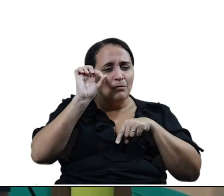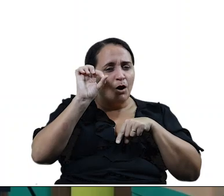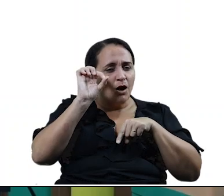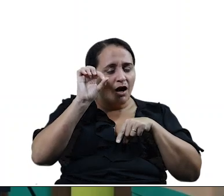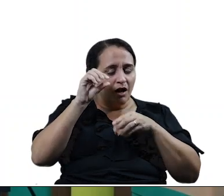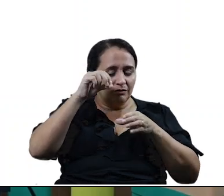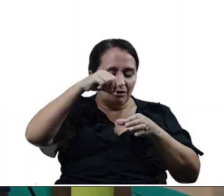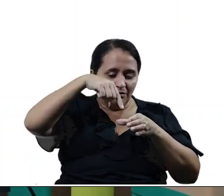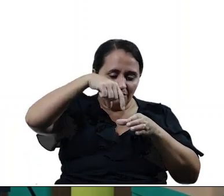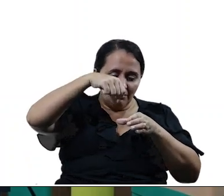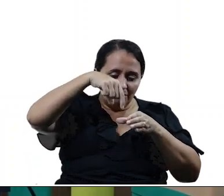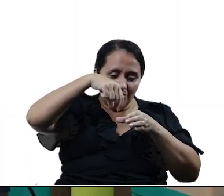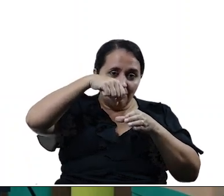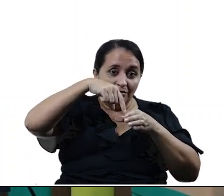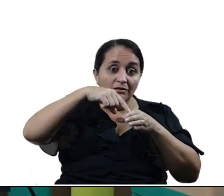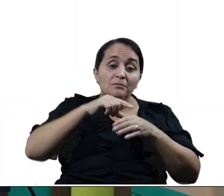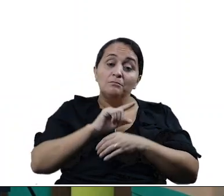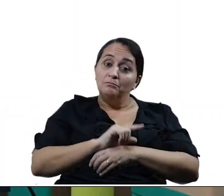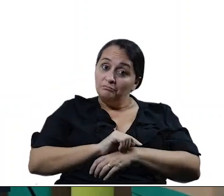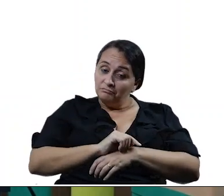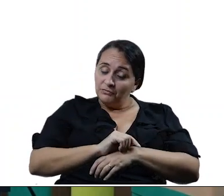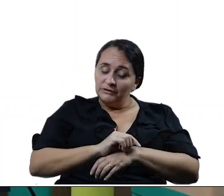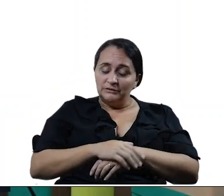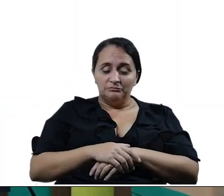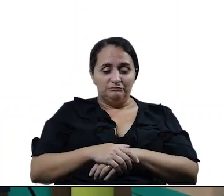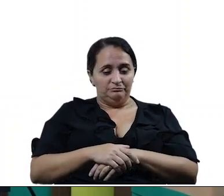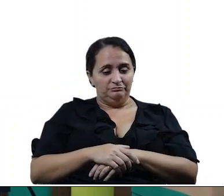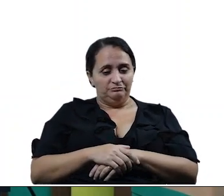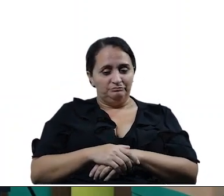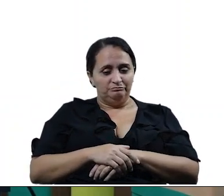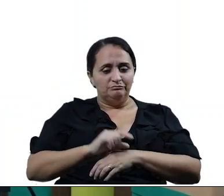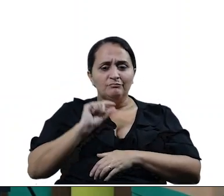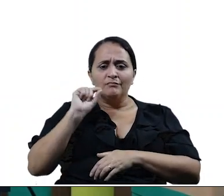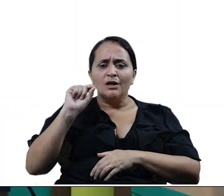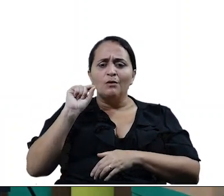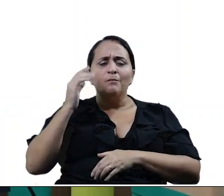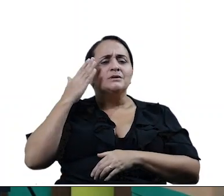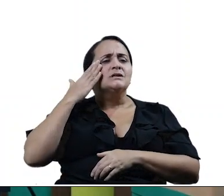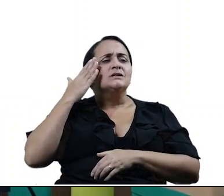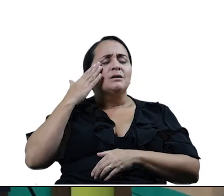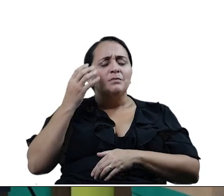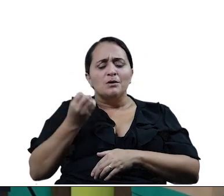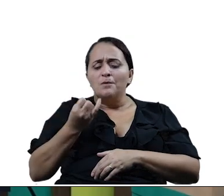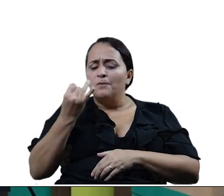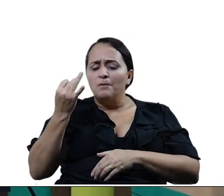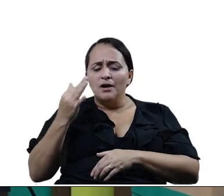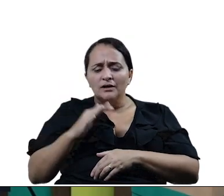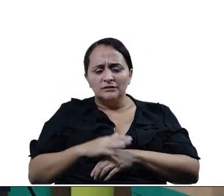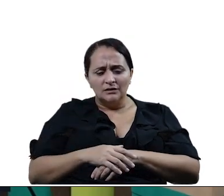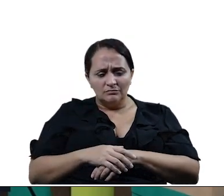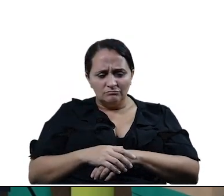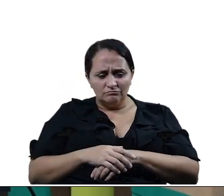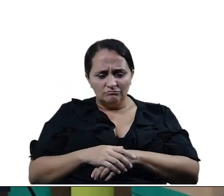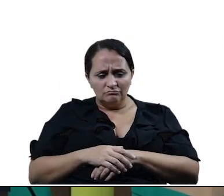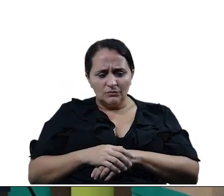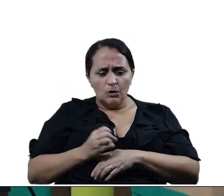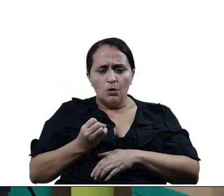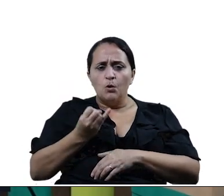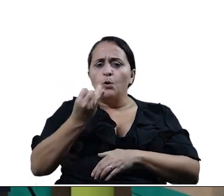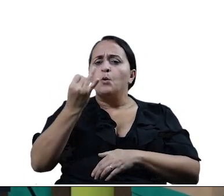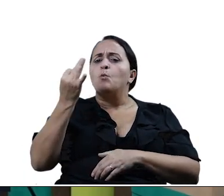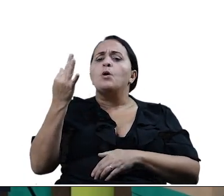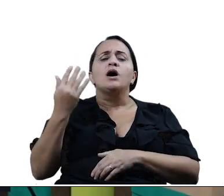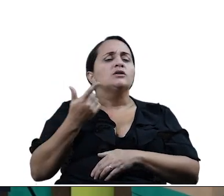guardava dinheiro no cofrinho, né? Bem, o que a gente precisa saber? Quanto de dinheiro